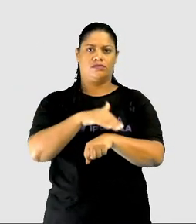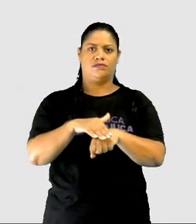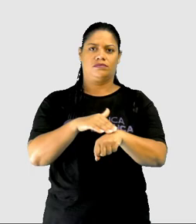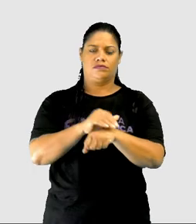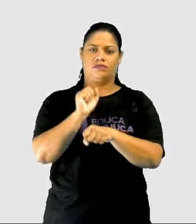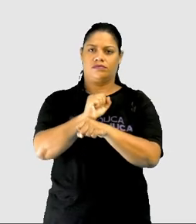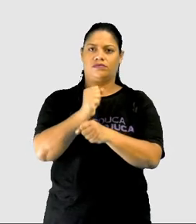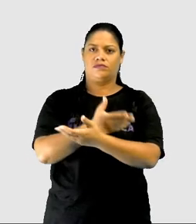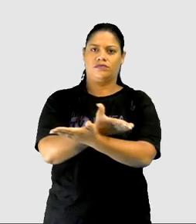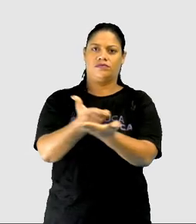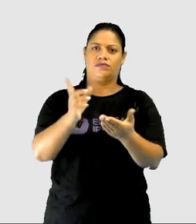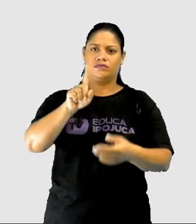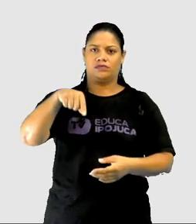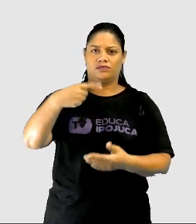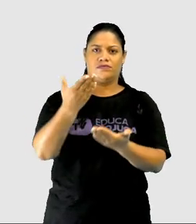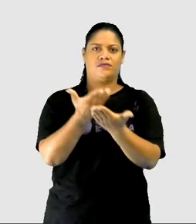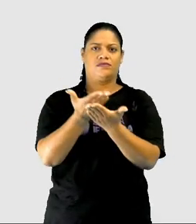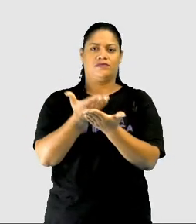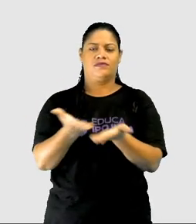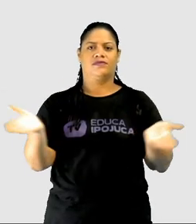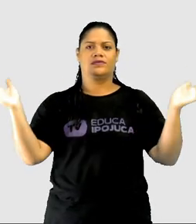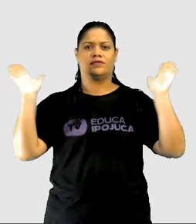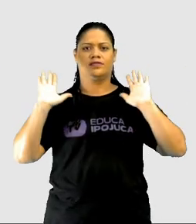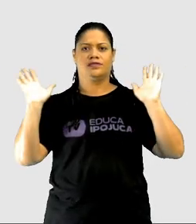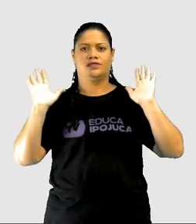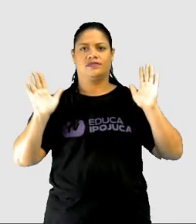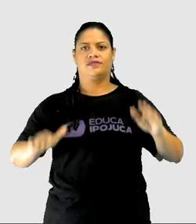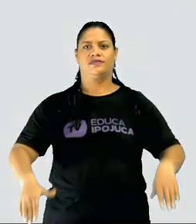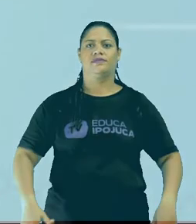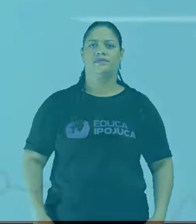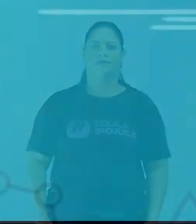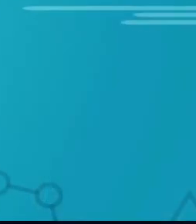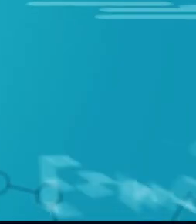e eu aguardo vocês na nossa próxima aula. Valeu!